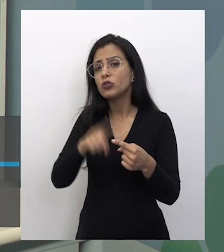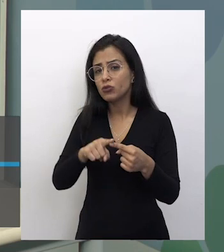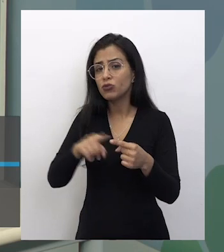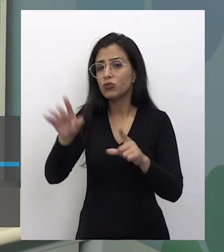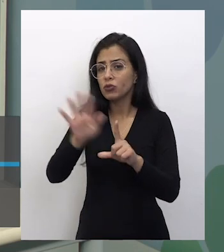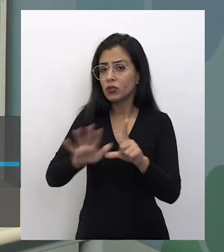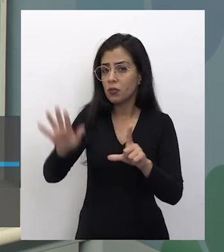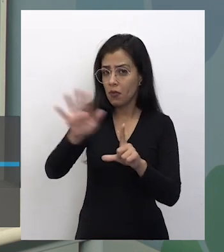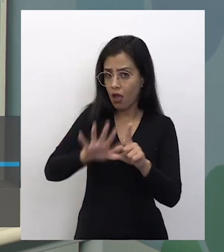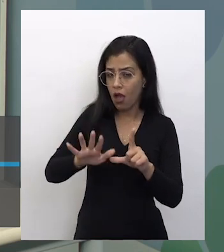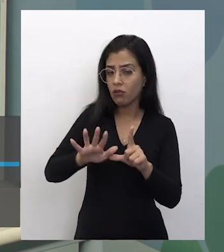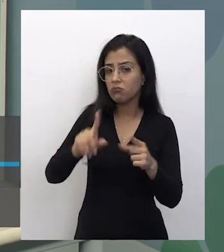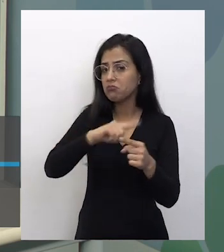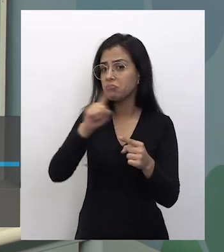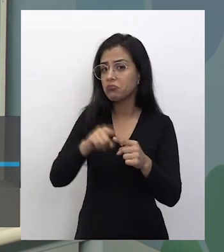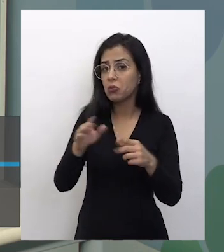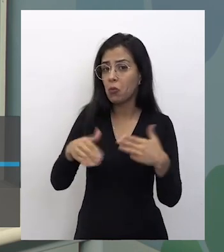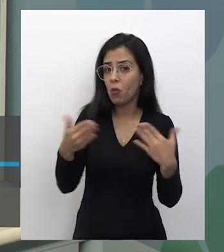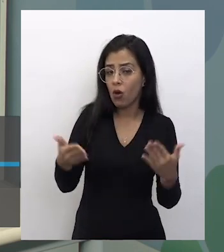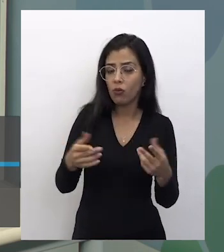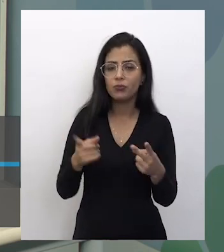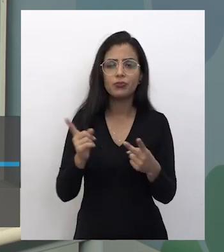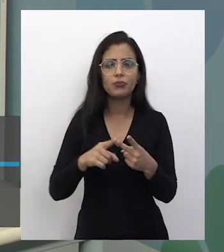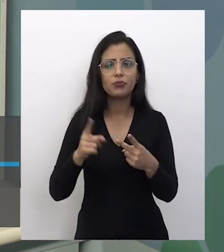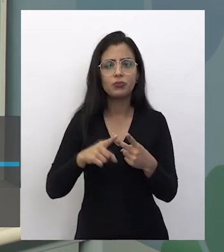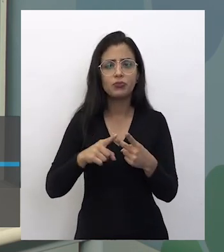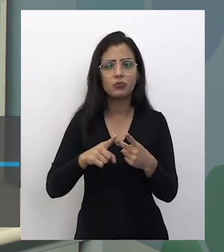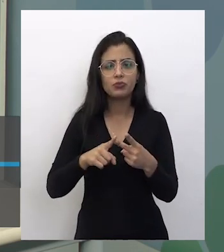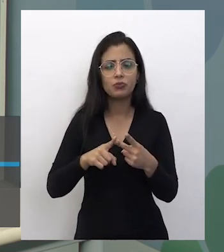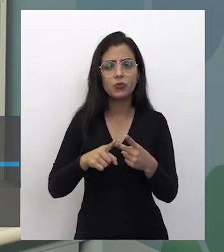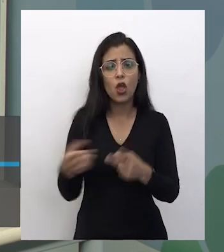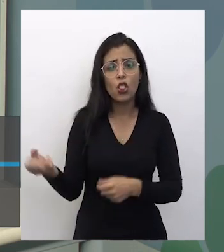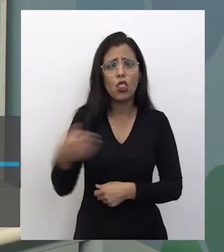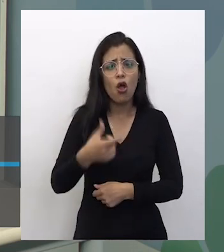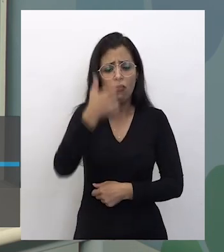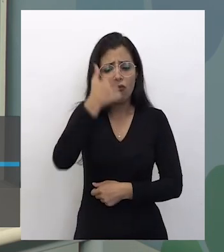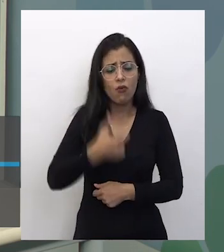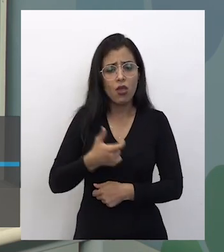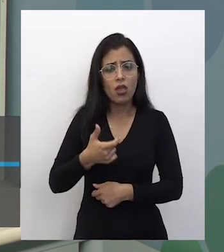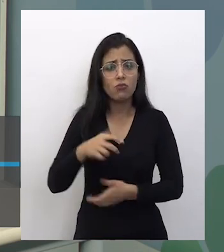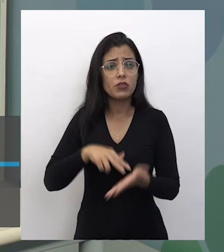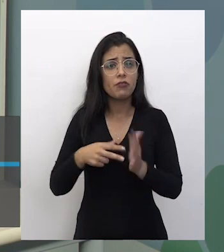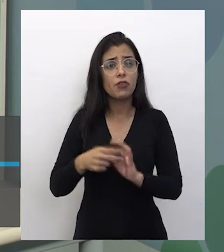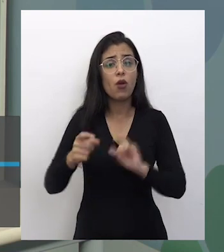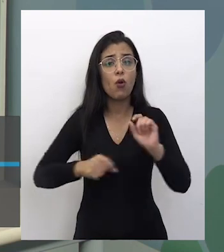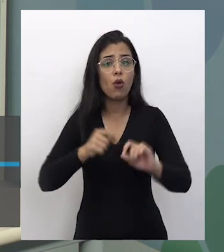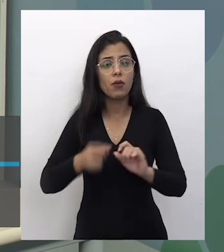dessa propaganda, desse texto e o que significa esse termo novo eu aí no texto.